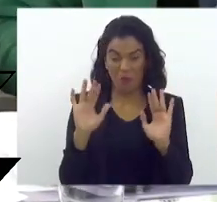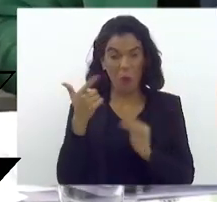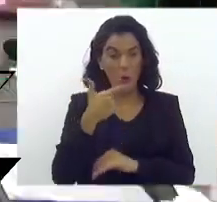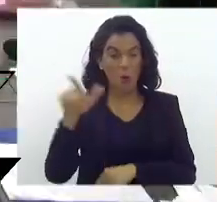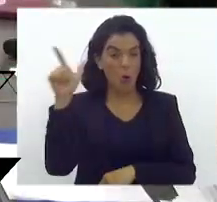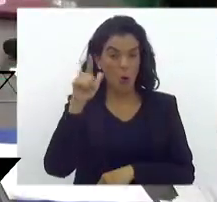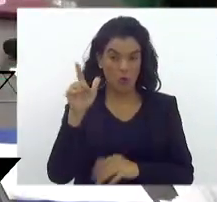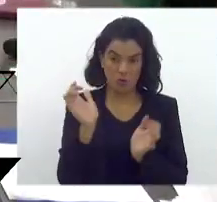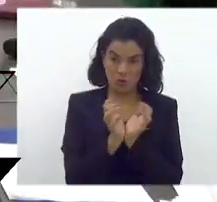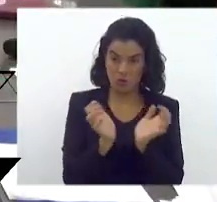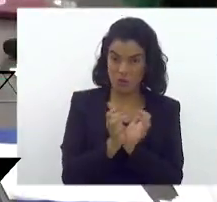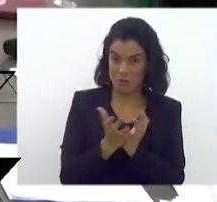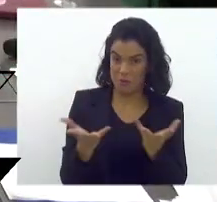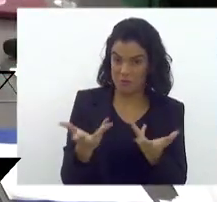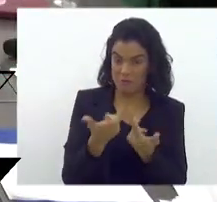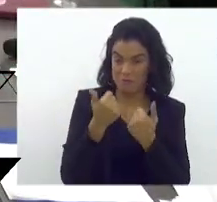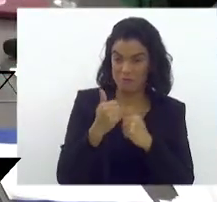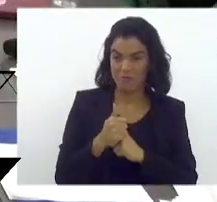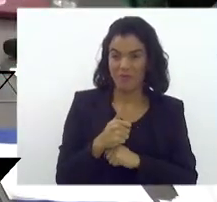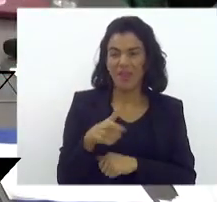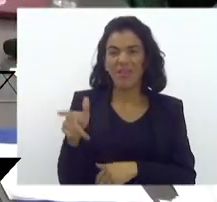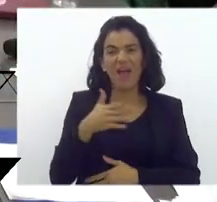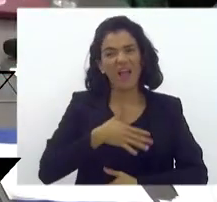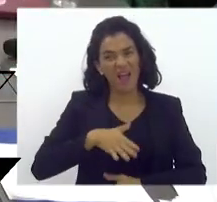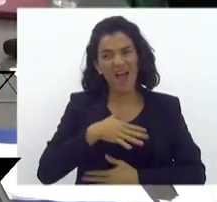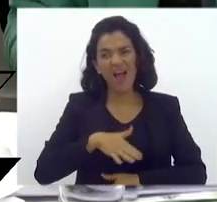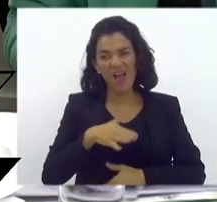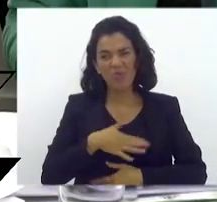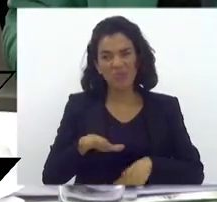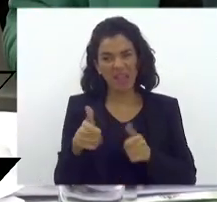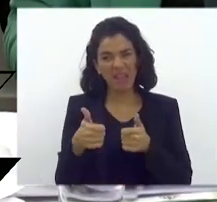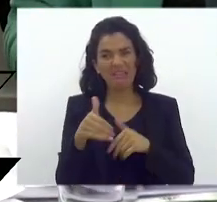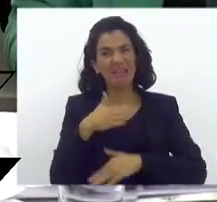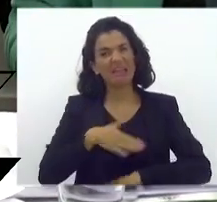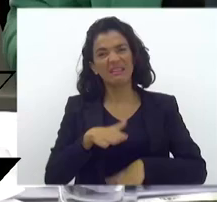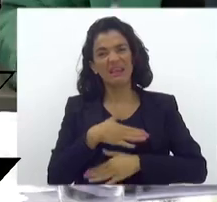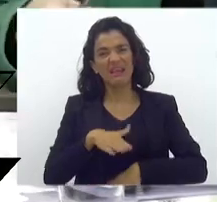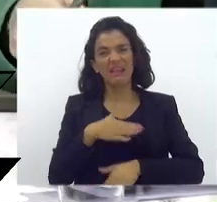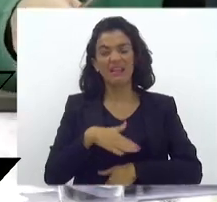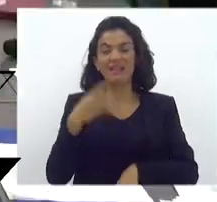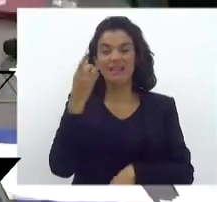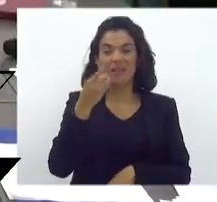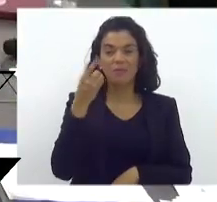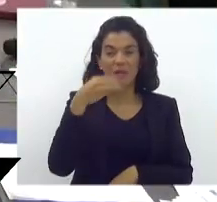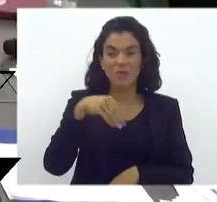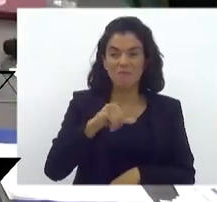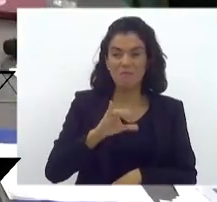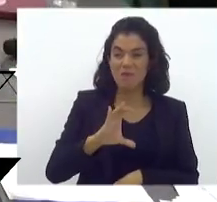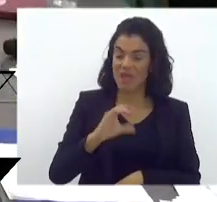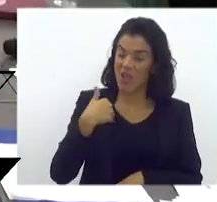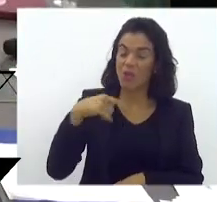do futebol de salão. Pô. Mas hoje até que ele está mais calmo, e também tá o tranquilo. Deputado Link. Deputado Luiz Paulo deve